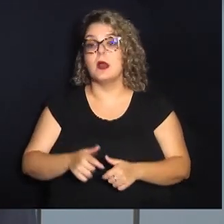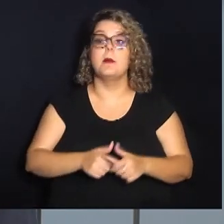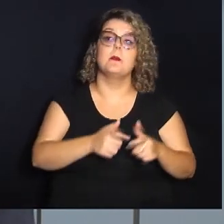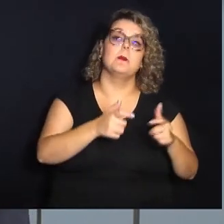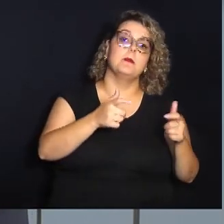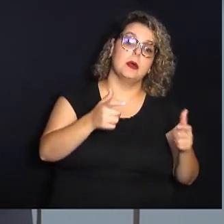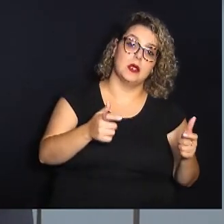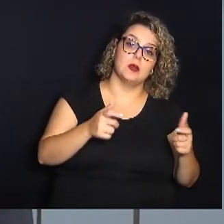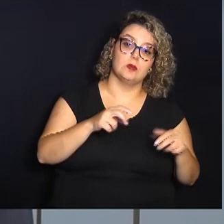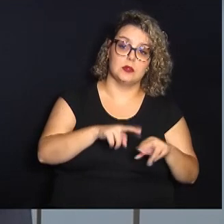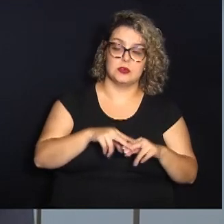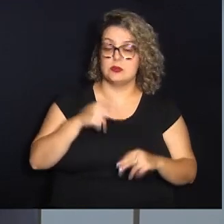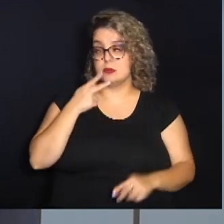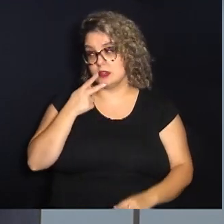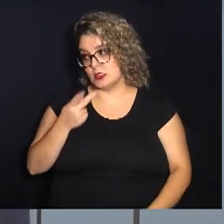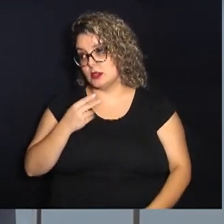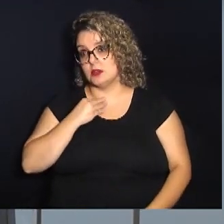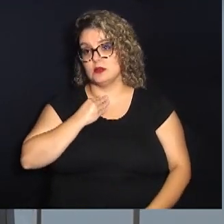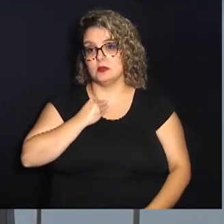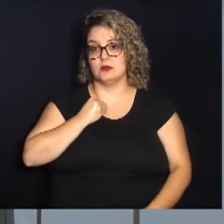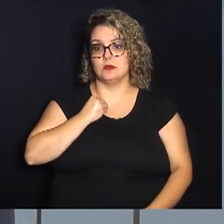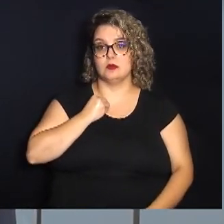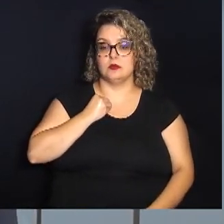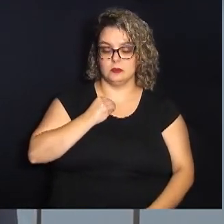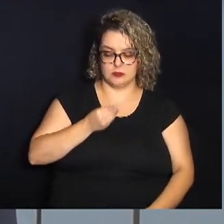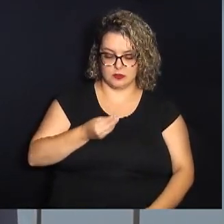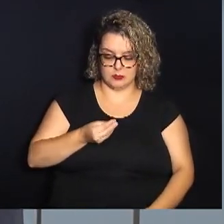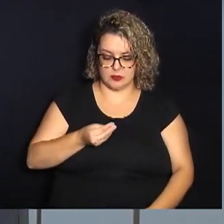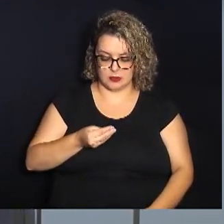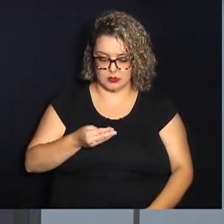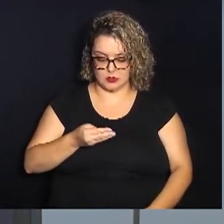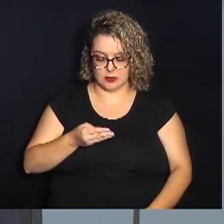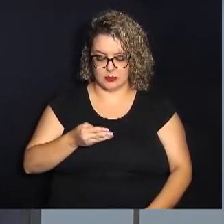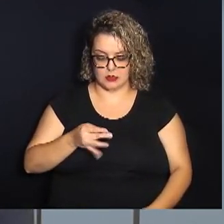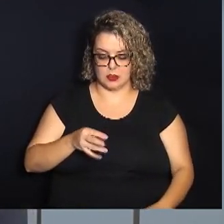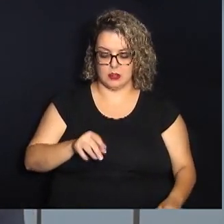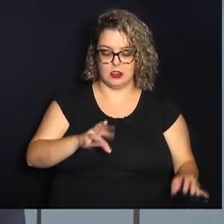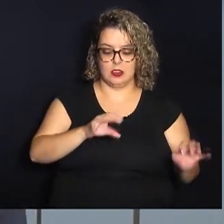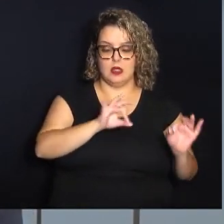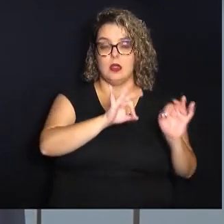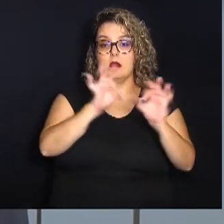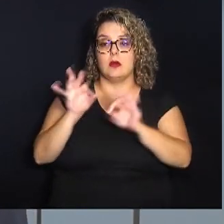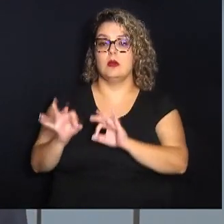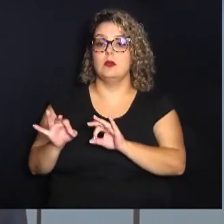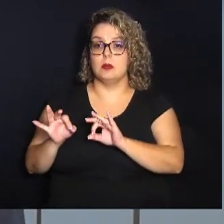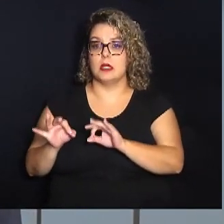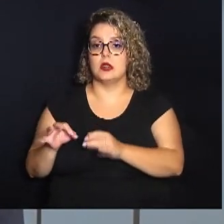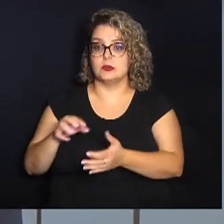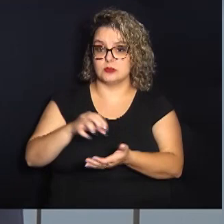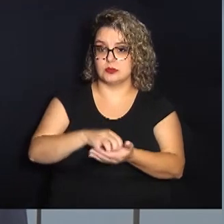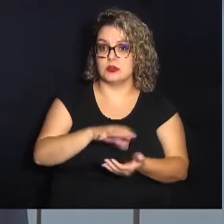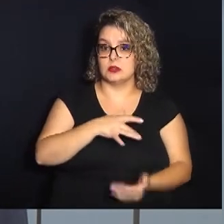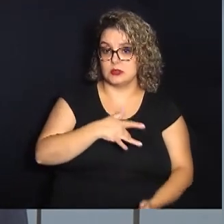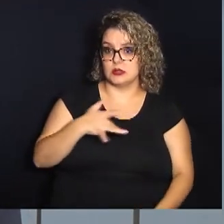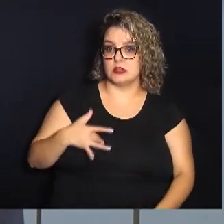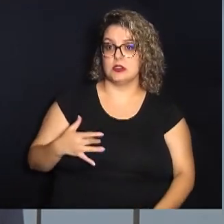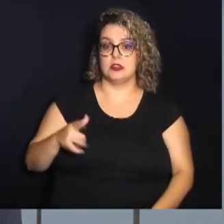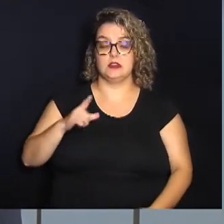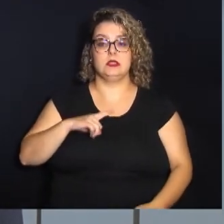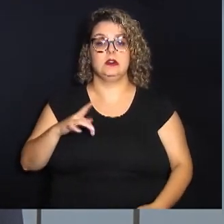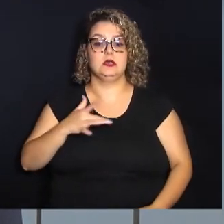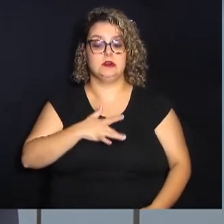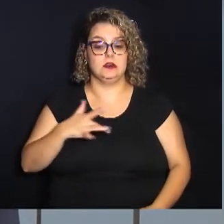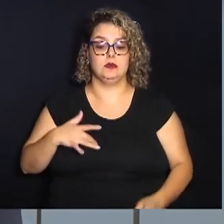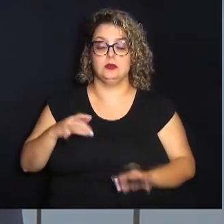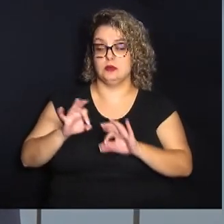isso que a gente fala que o atendimento ele tem que ser acompanhado no centro de saúde. O centro de saúde tem os profissionais ali que tem da saúde da família, que tem maior contato com